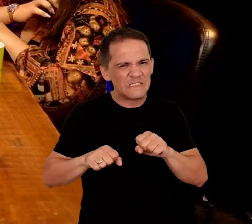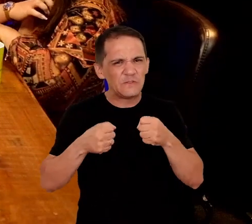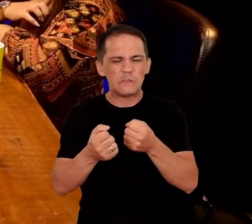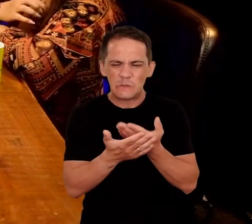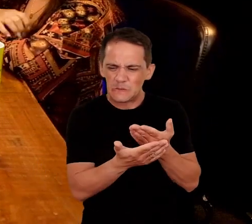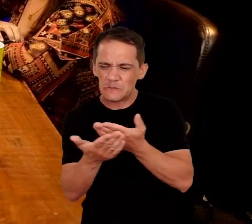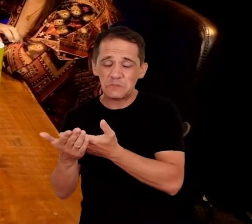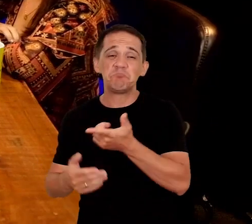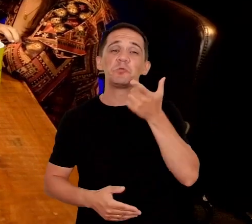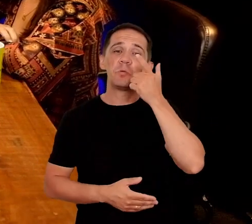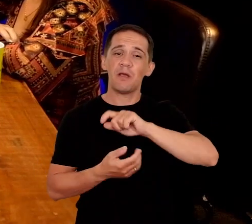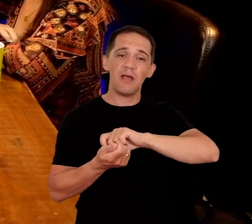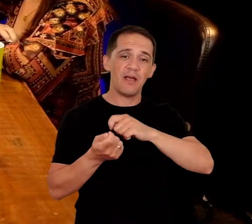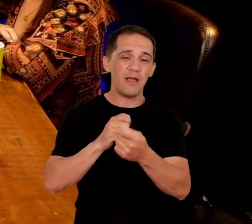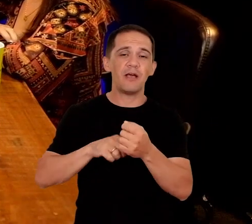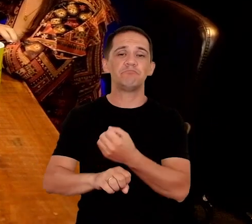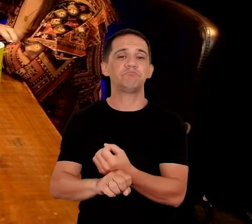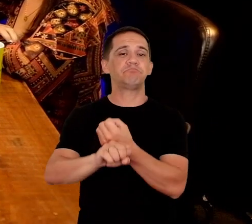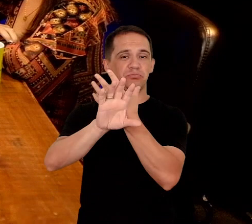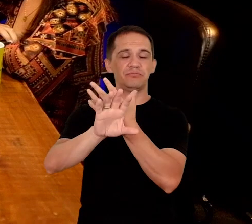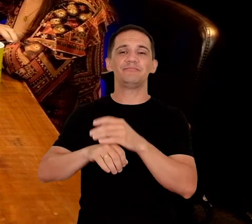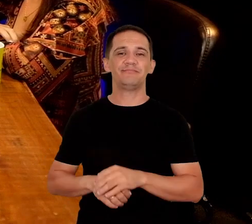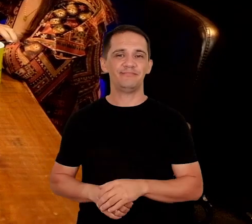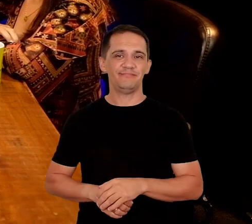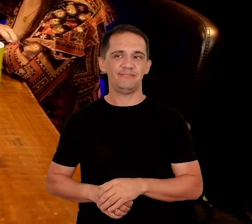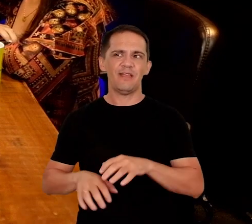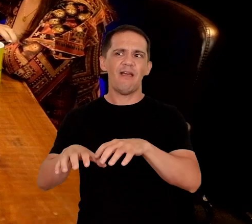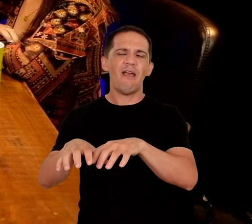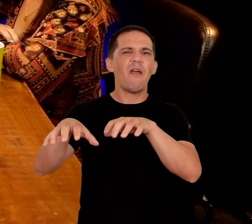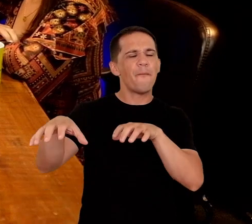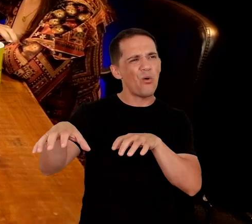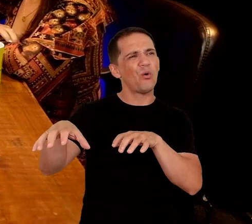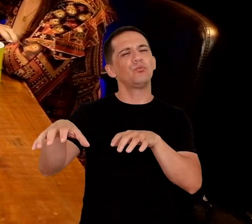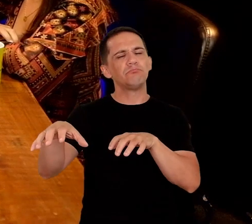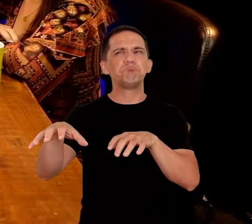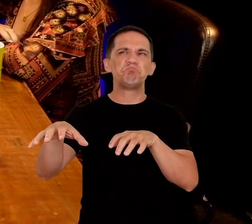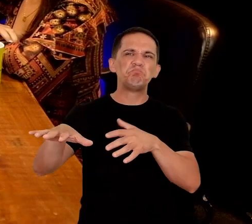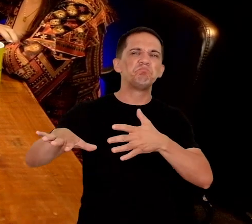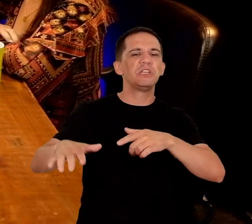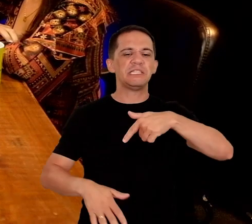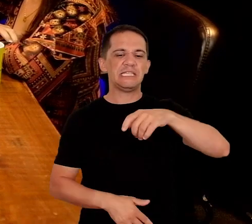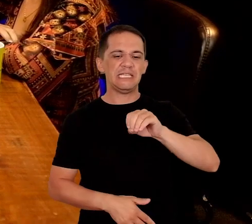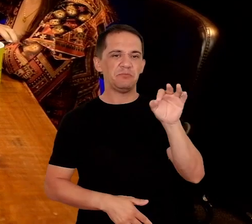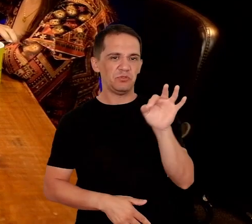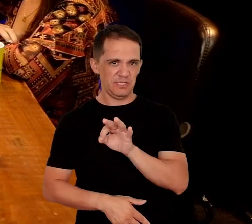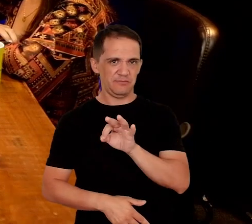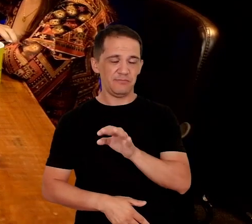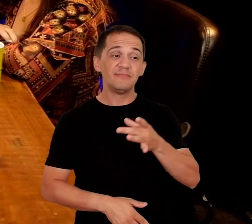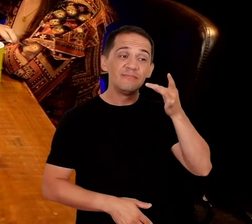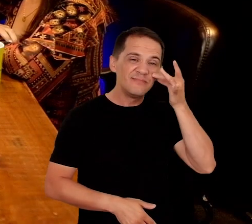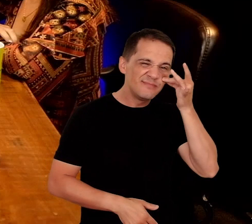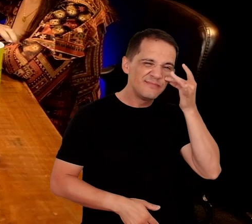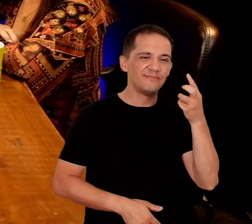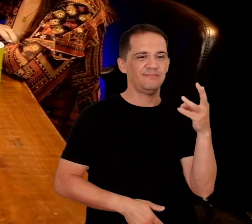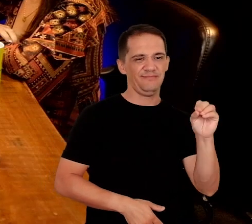A gente começou a usar na pandemia. Foi difícil, mas fomos aprendendo, e hoje a gente faz atendimentos presenciais, atendimentos remotos, mas o